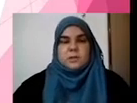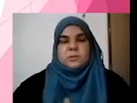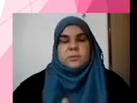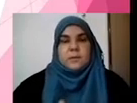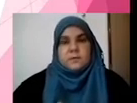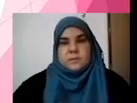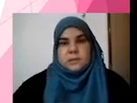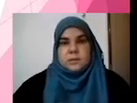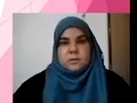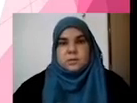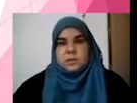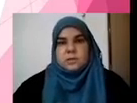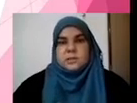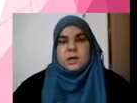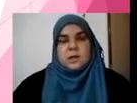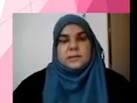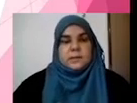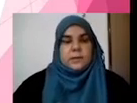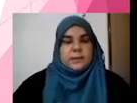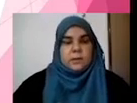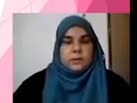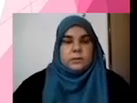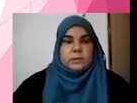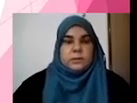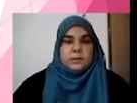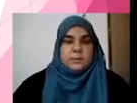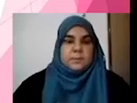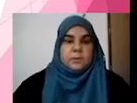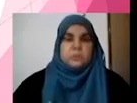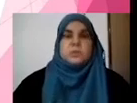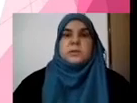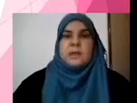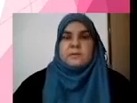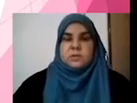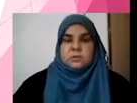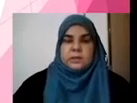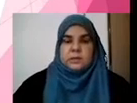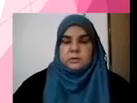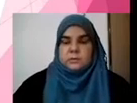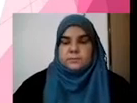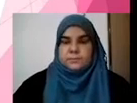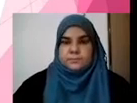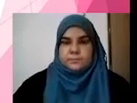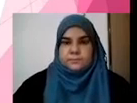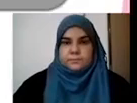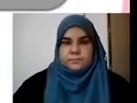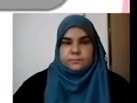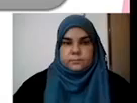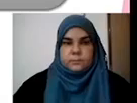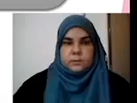Olá pessoal, tudo bem com vocês? Hoje é a nossa aula 58 e o tema é pontos notáveis de um triângulo.